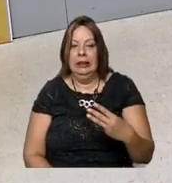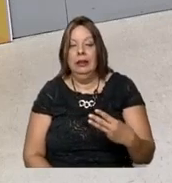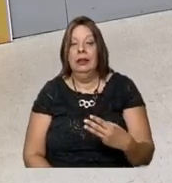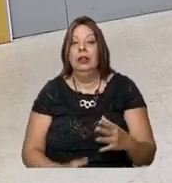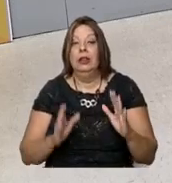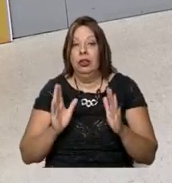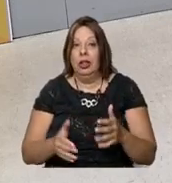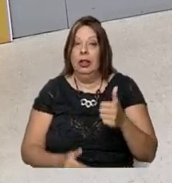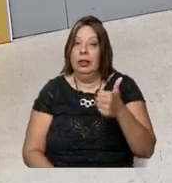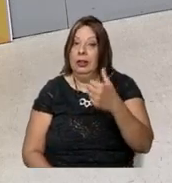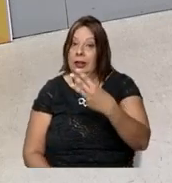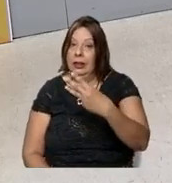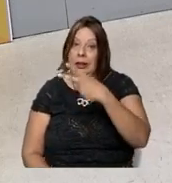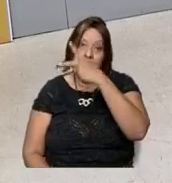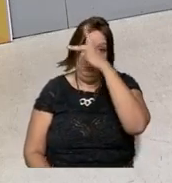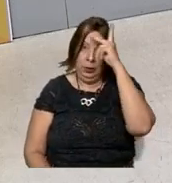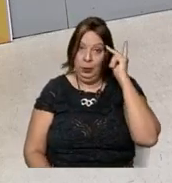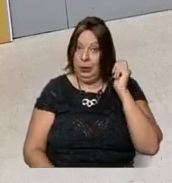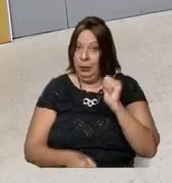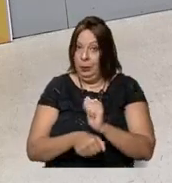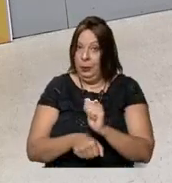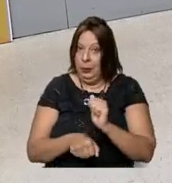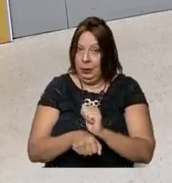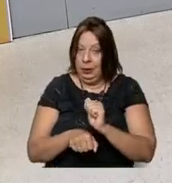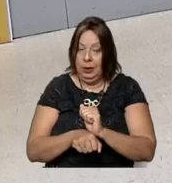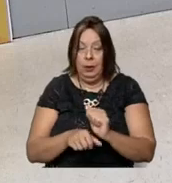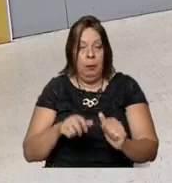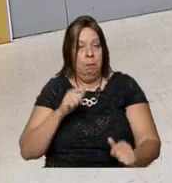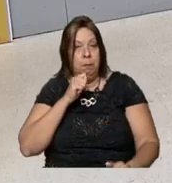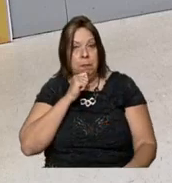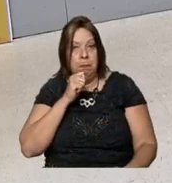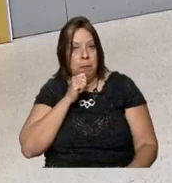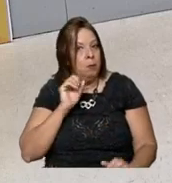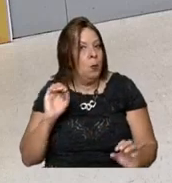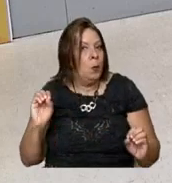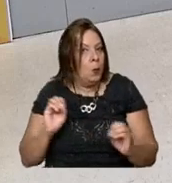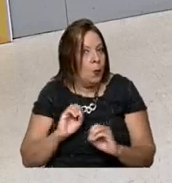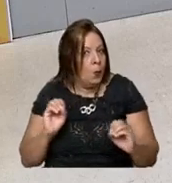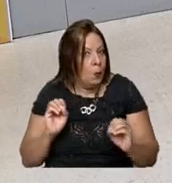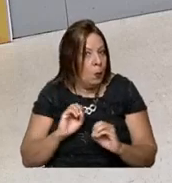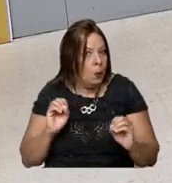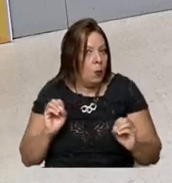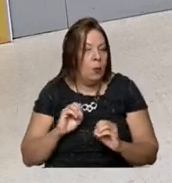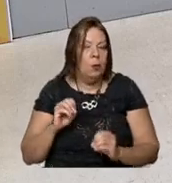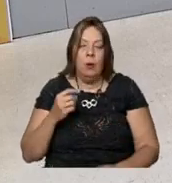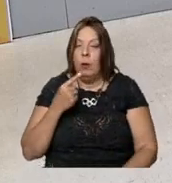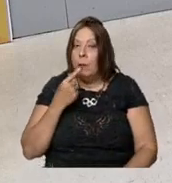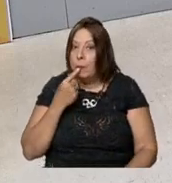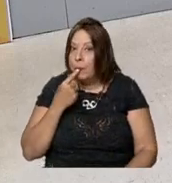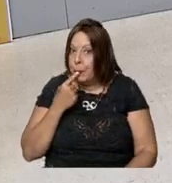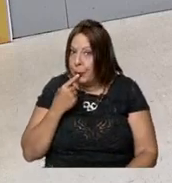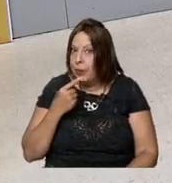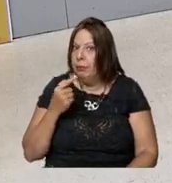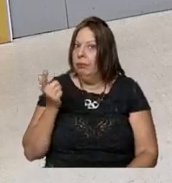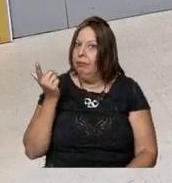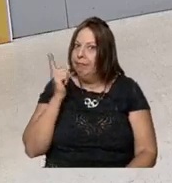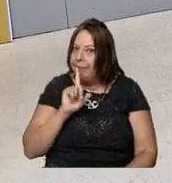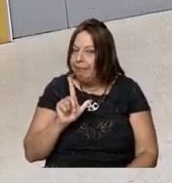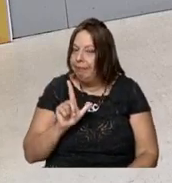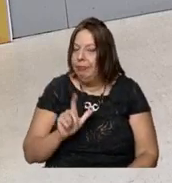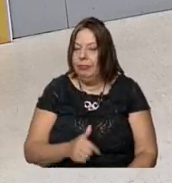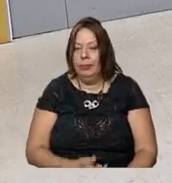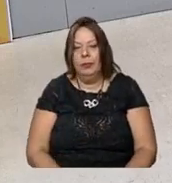13 títulos na espera, a bolinha não, a decisiva não chegou ainda, mas tá pertinho, hein, tá pertinho. Tá